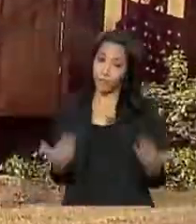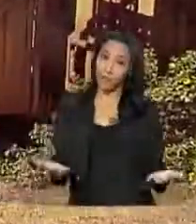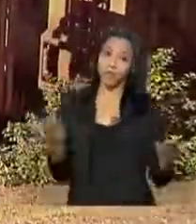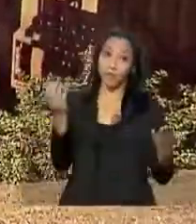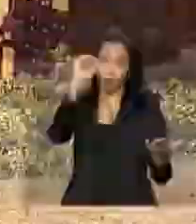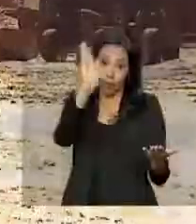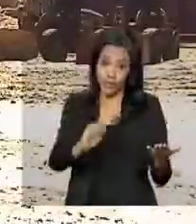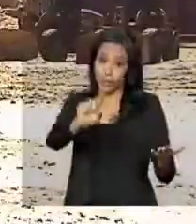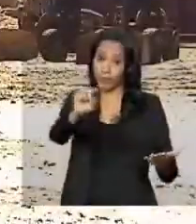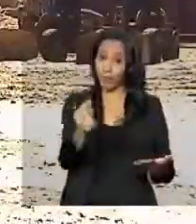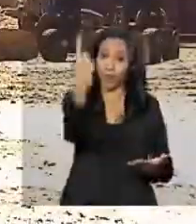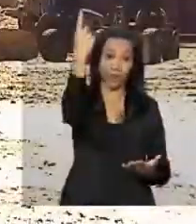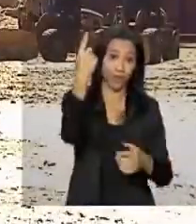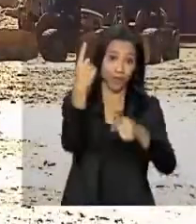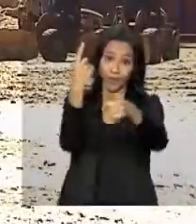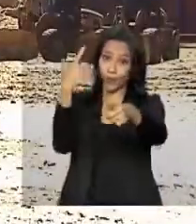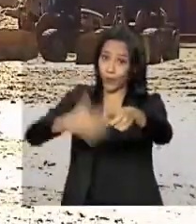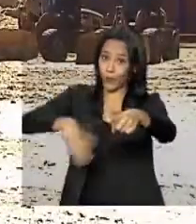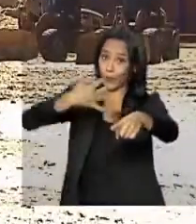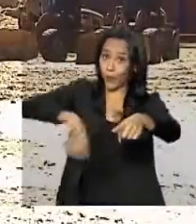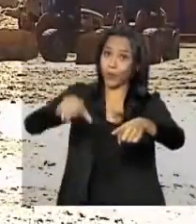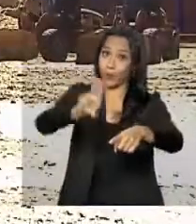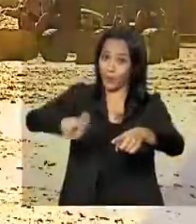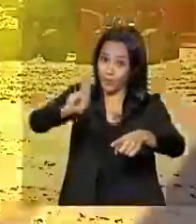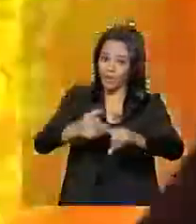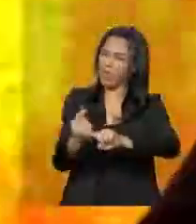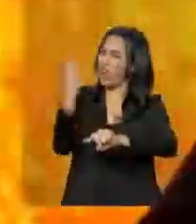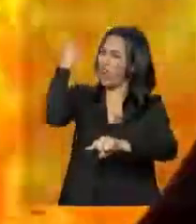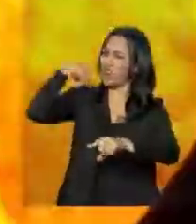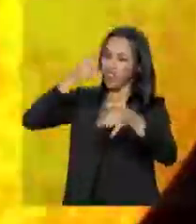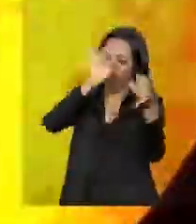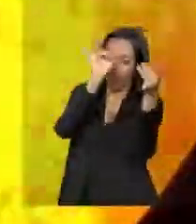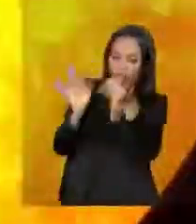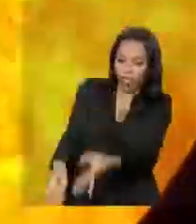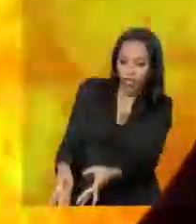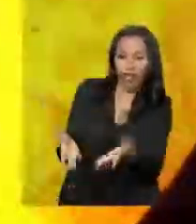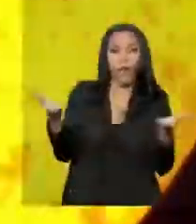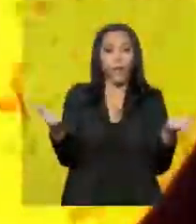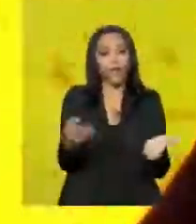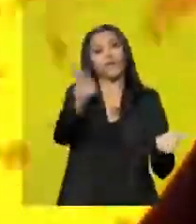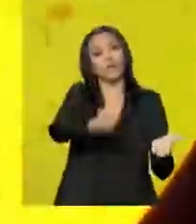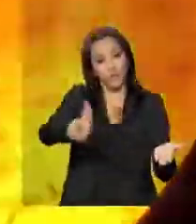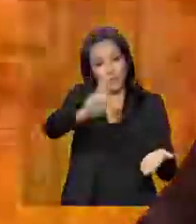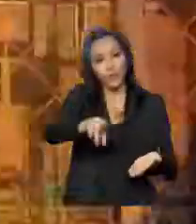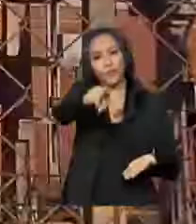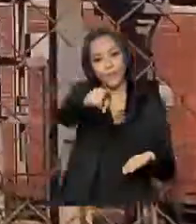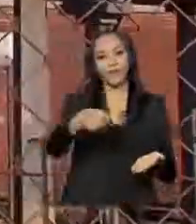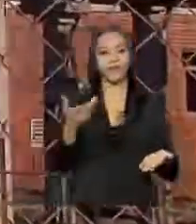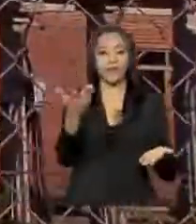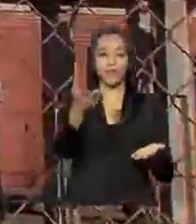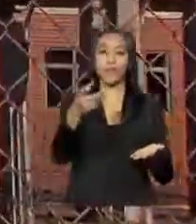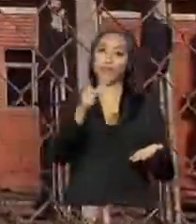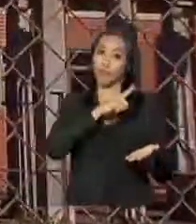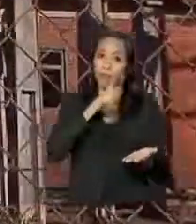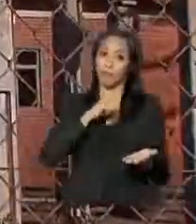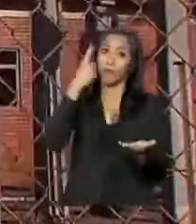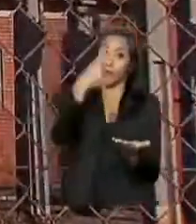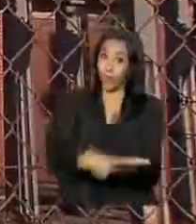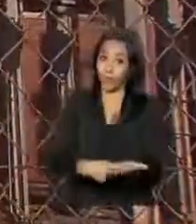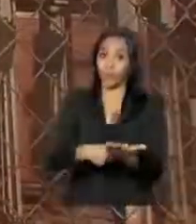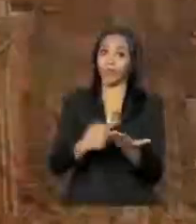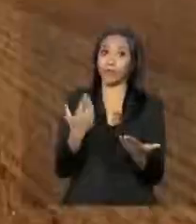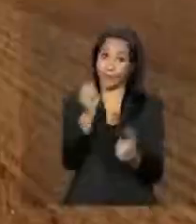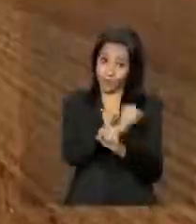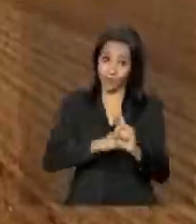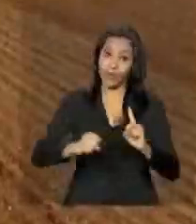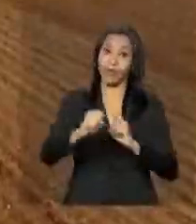de combustíveis renováveis. O que antes não era aproveitado se transforma em energia limpa, com valor e responsabilidade ambiental e